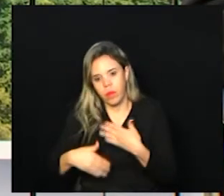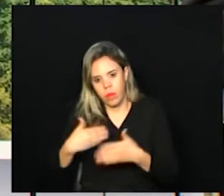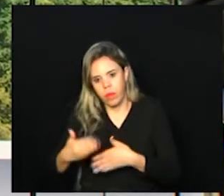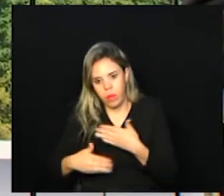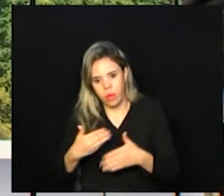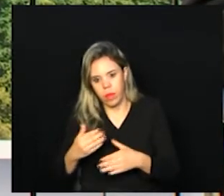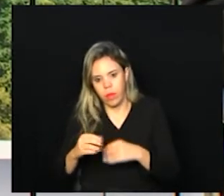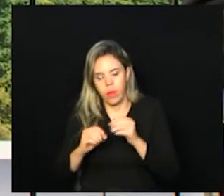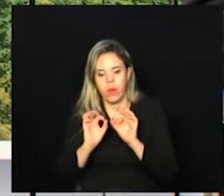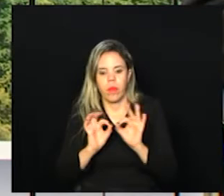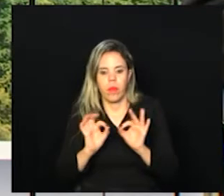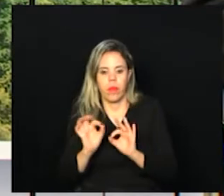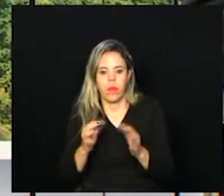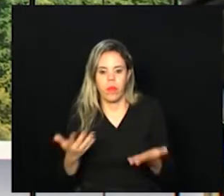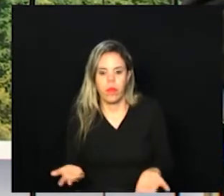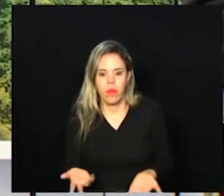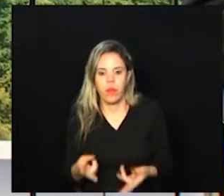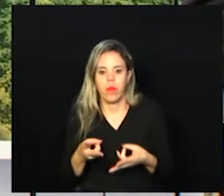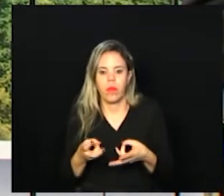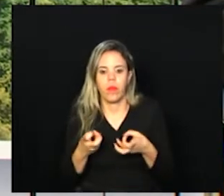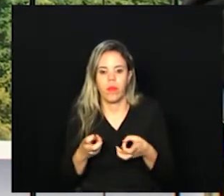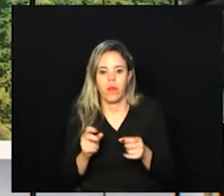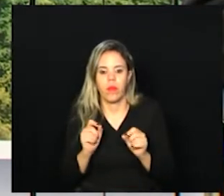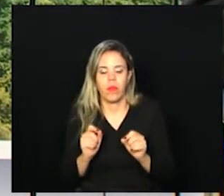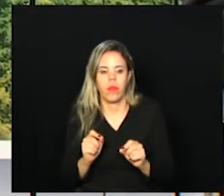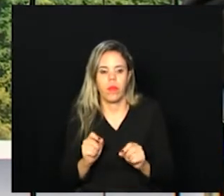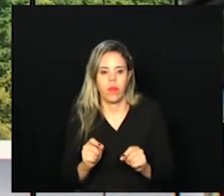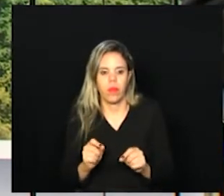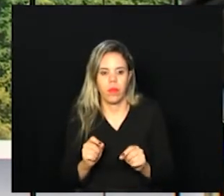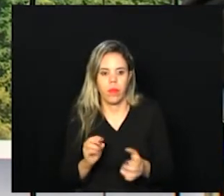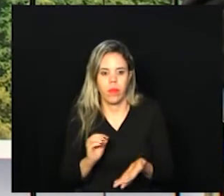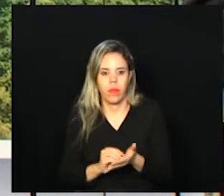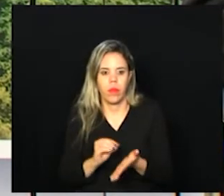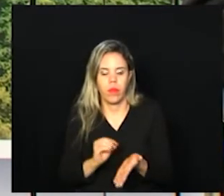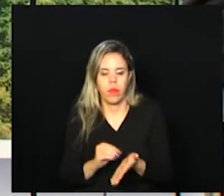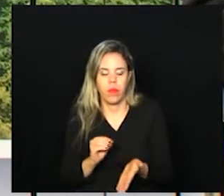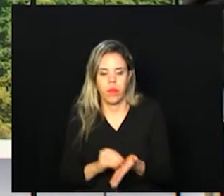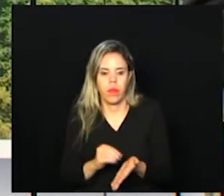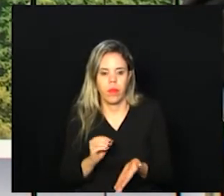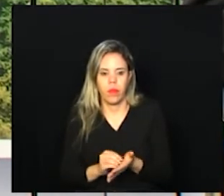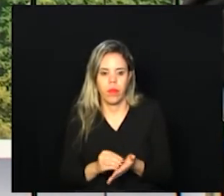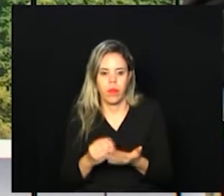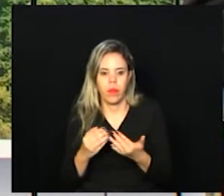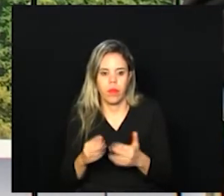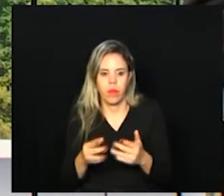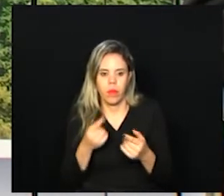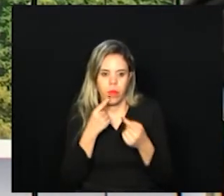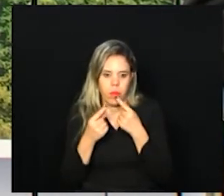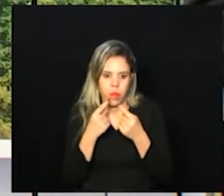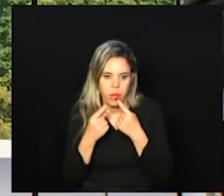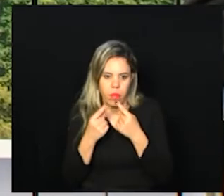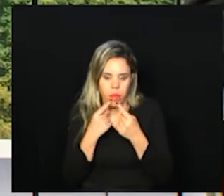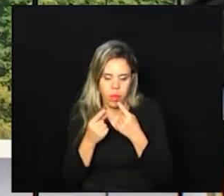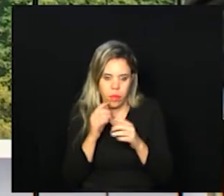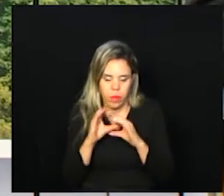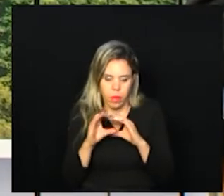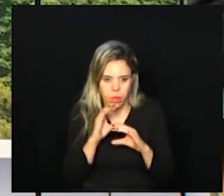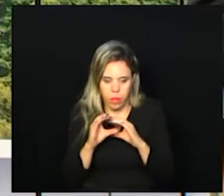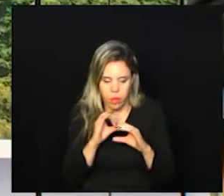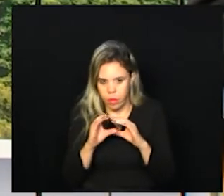constrói, enfim. E vejo que esteja faltando aí um pouco mais de abertura e diálogo com relação